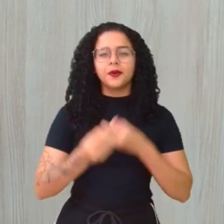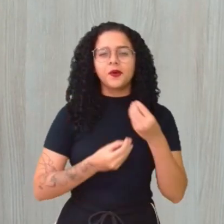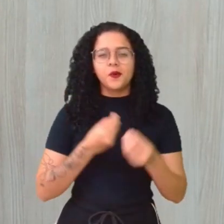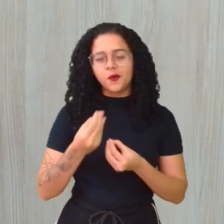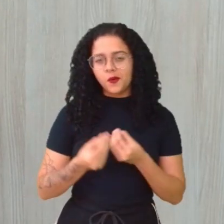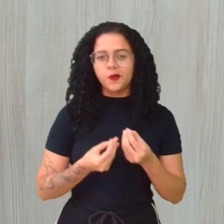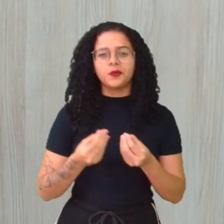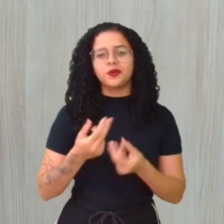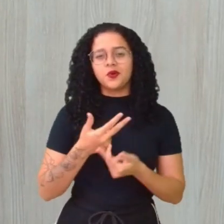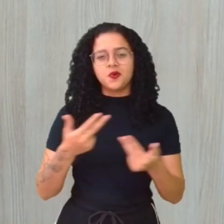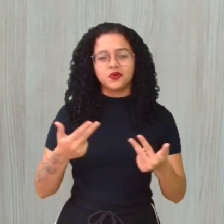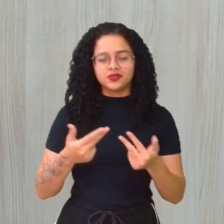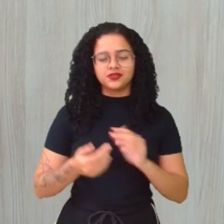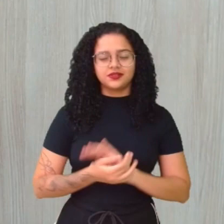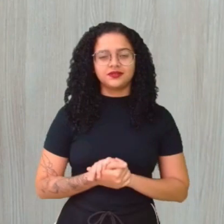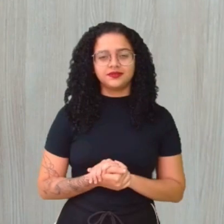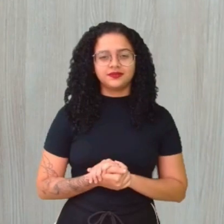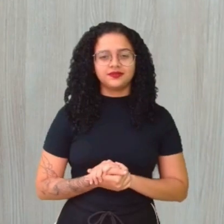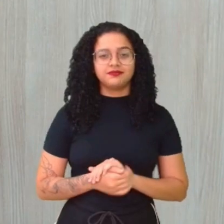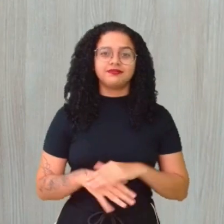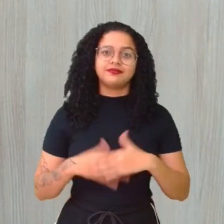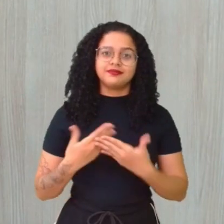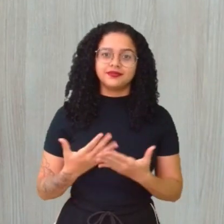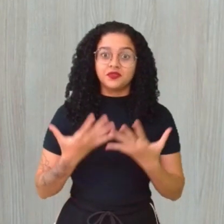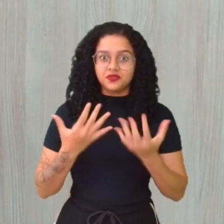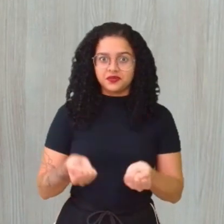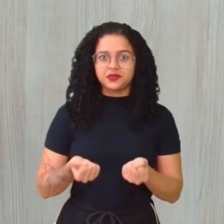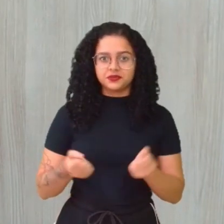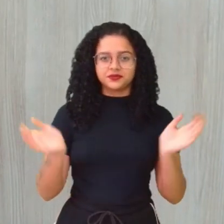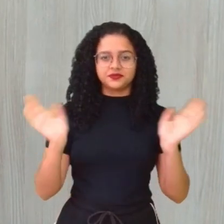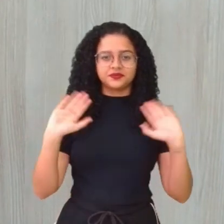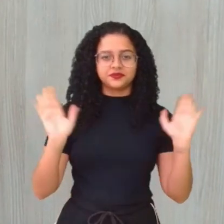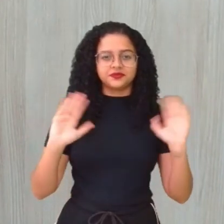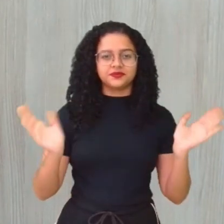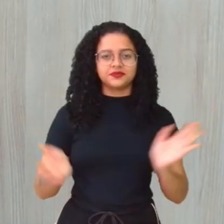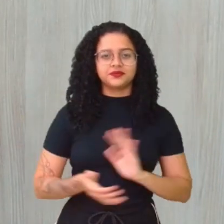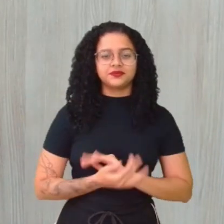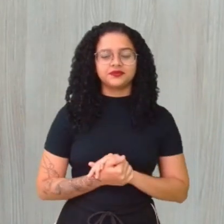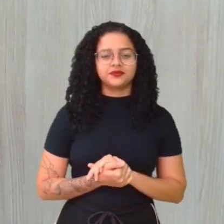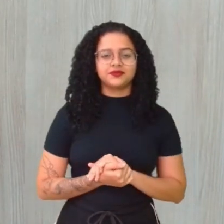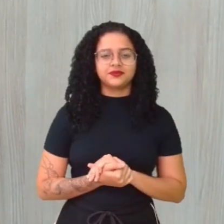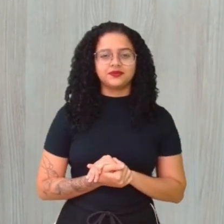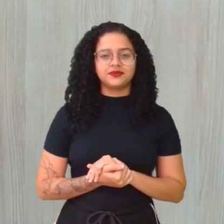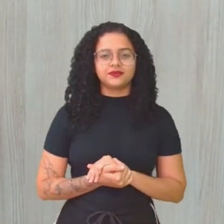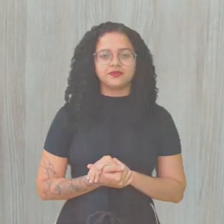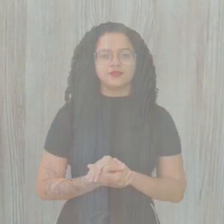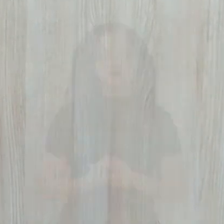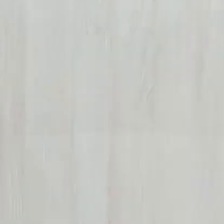como é que estão as coisas. Ok? E é isso, vamos Thiago. Embora? Vamos embora. Tchau, gente. Tchau, tchau. Até a próxima.